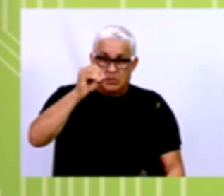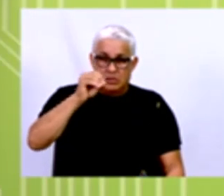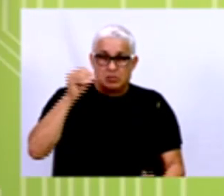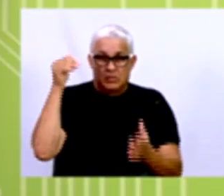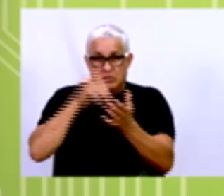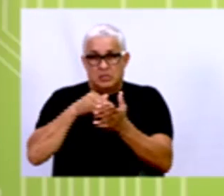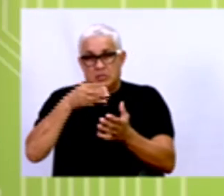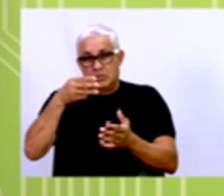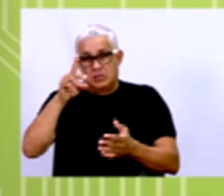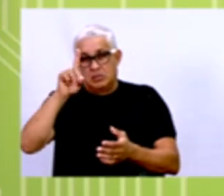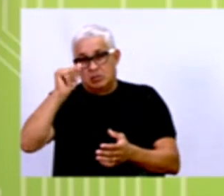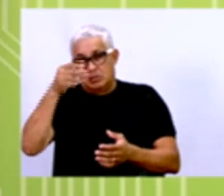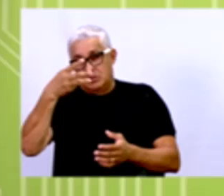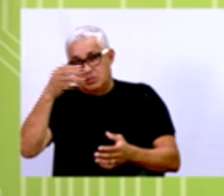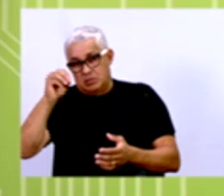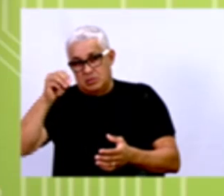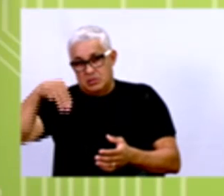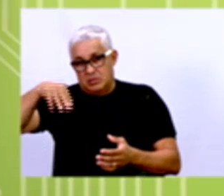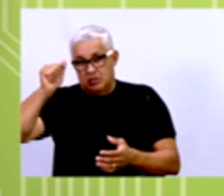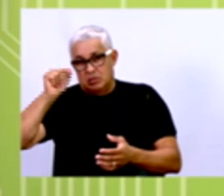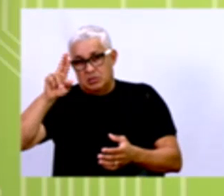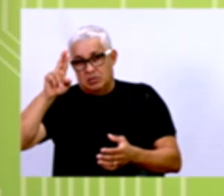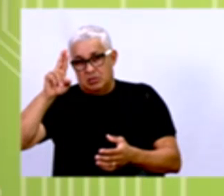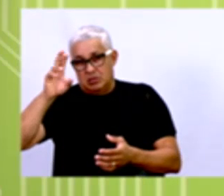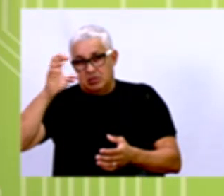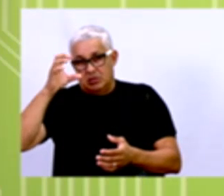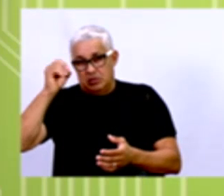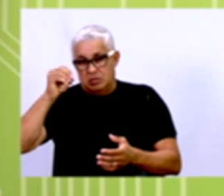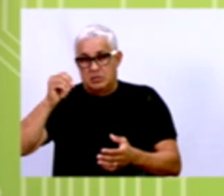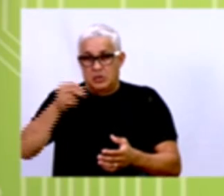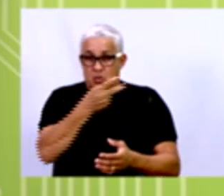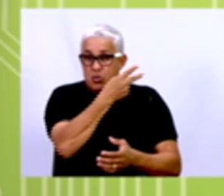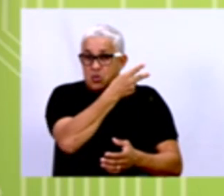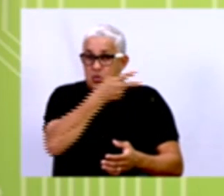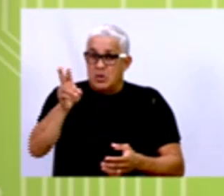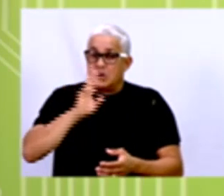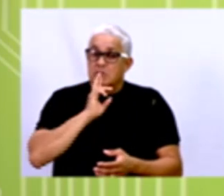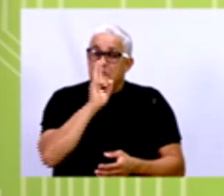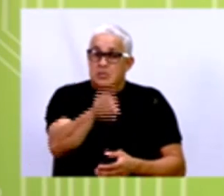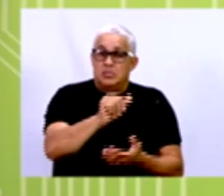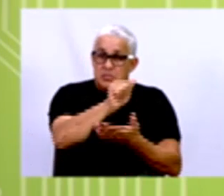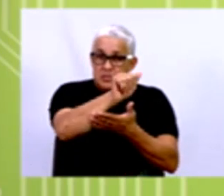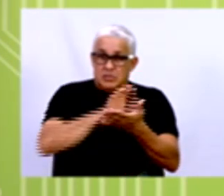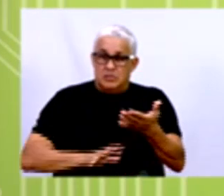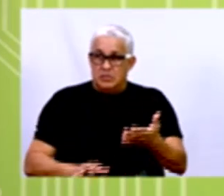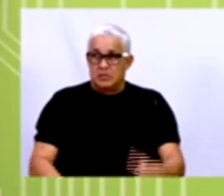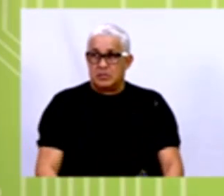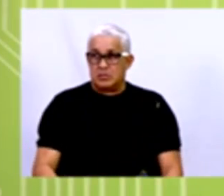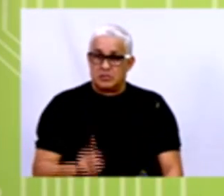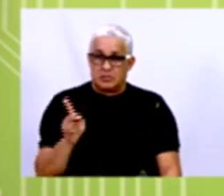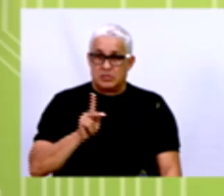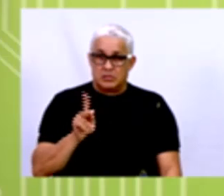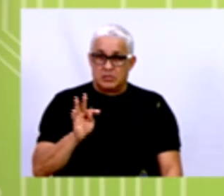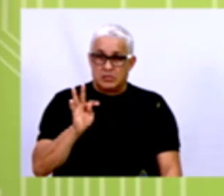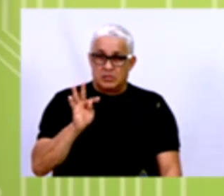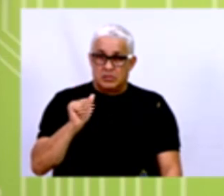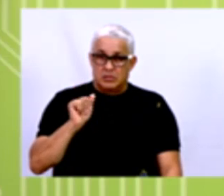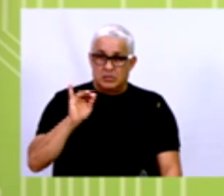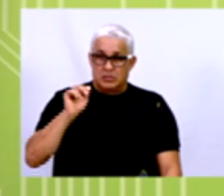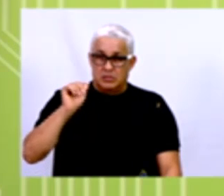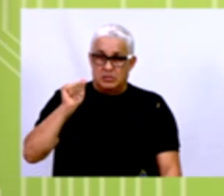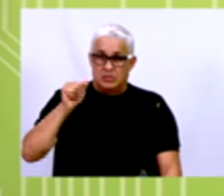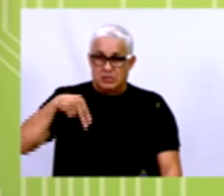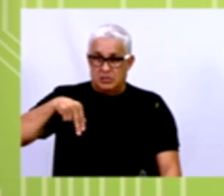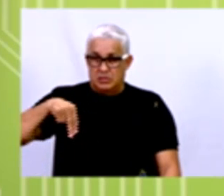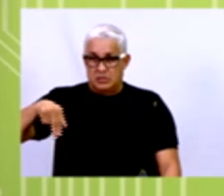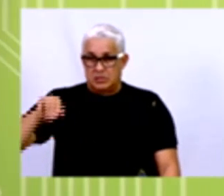semanas para estarem respondendo essa atividade. E que a professora Tayane vai explicar